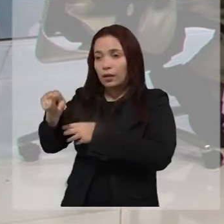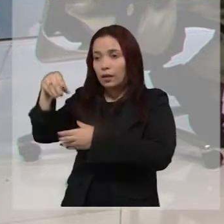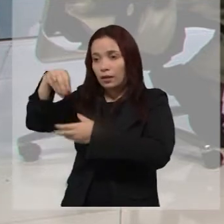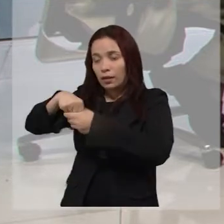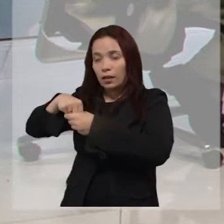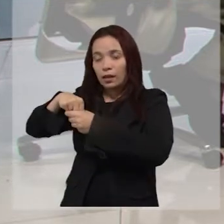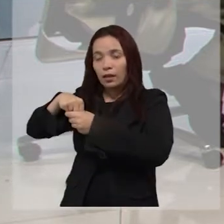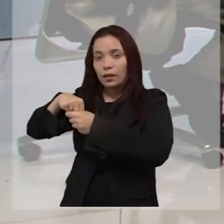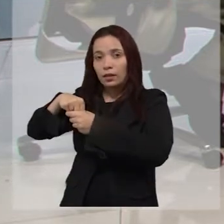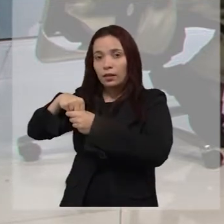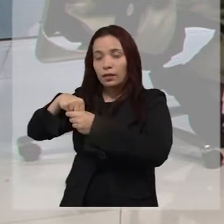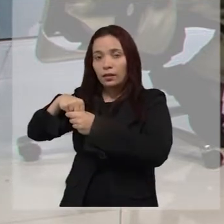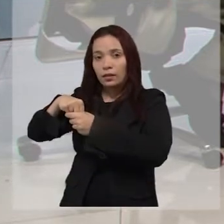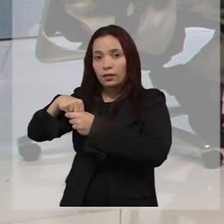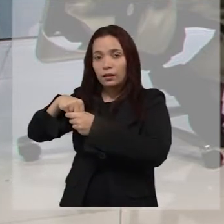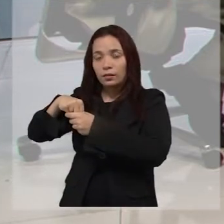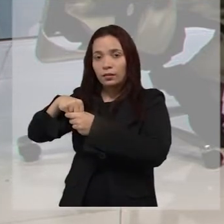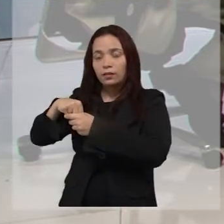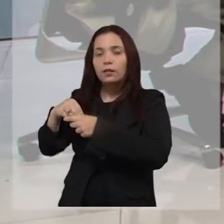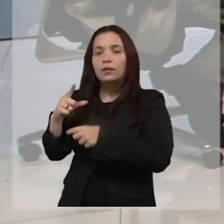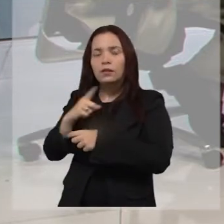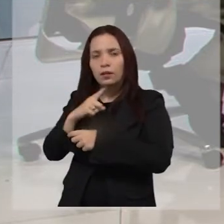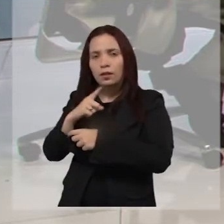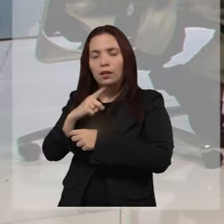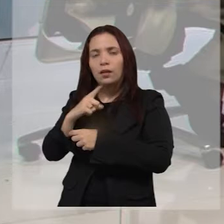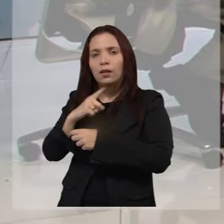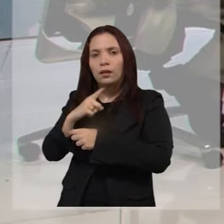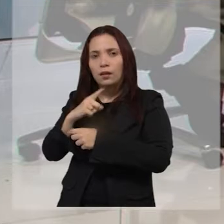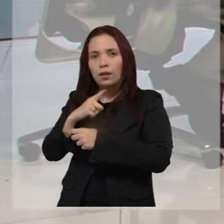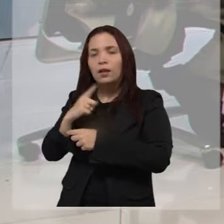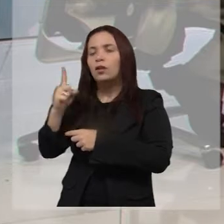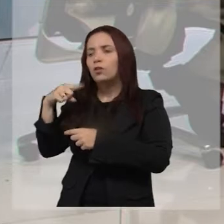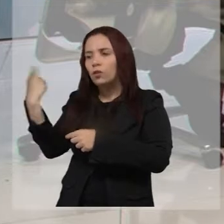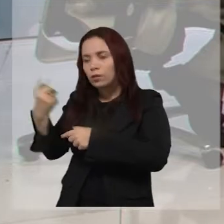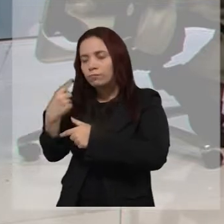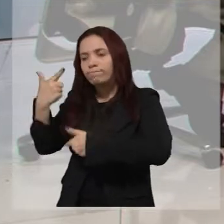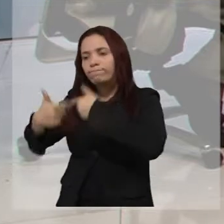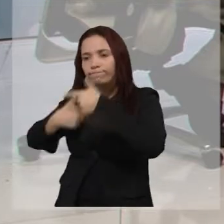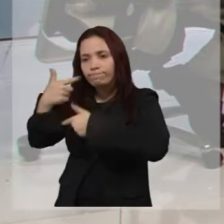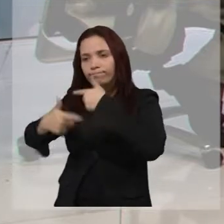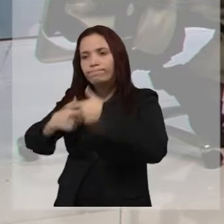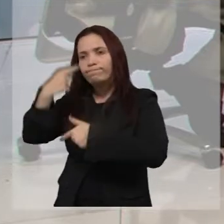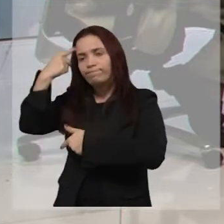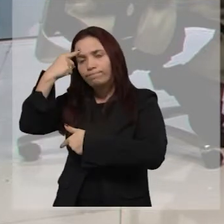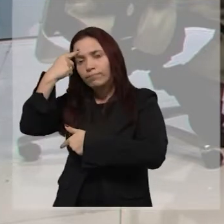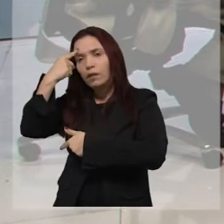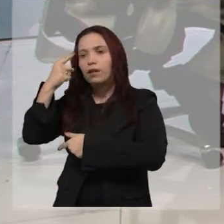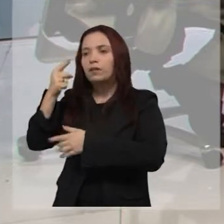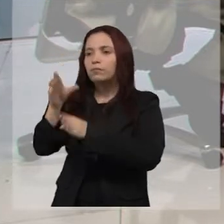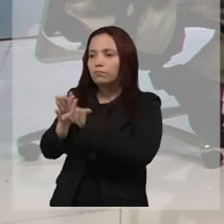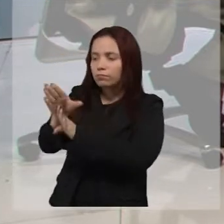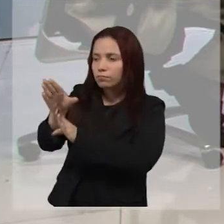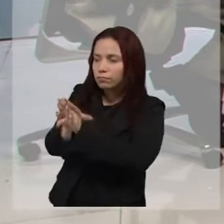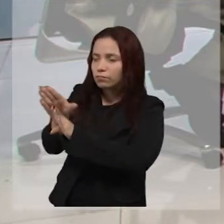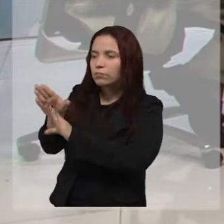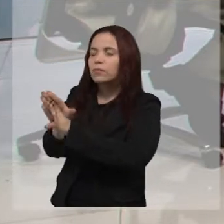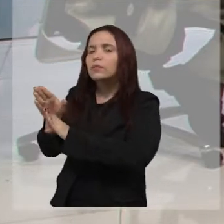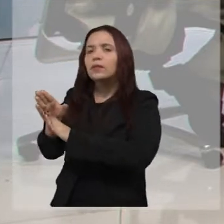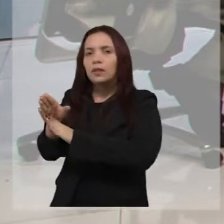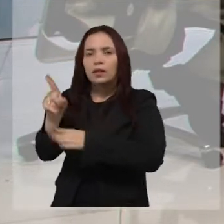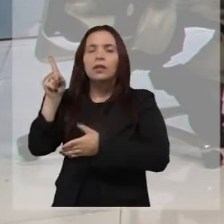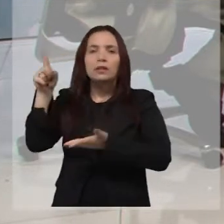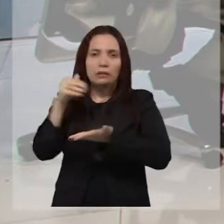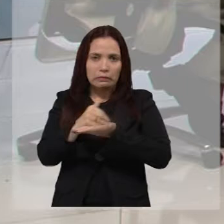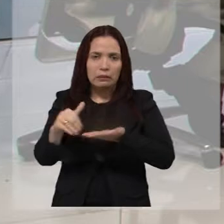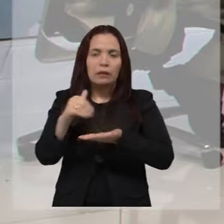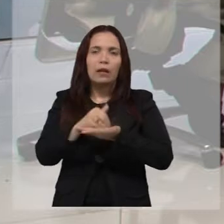Irmã Imelda é constante, né? É um trabalho que vem desde a triagem do preso que vai até lá. Então, eu acredito que o